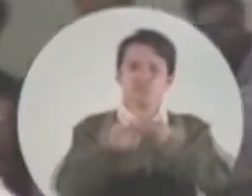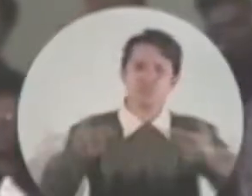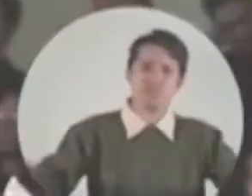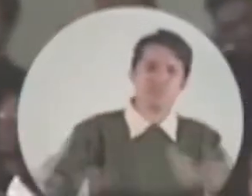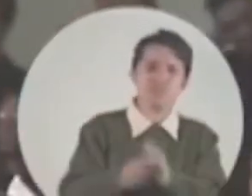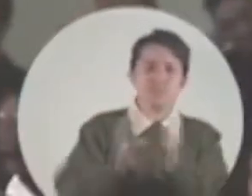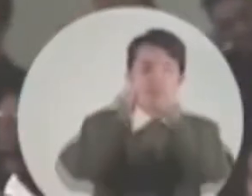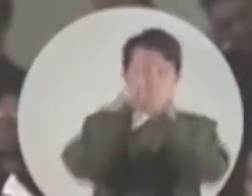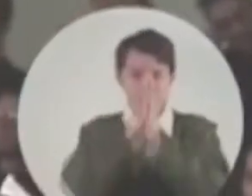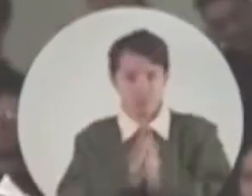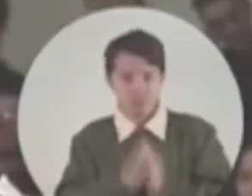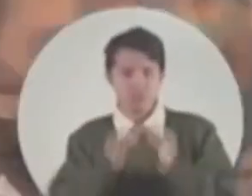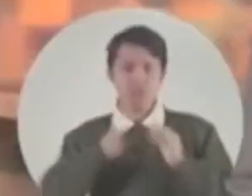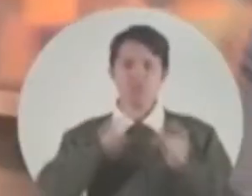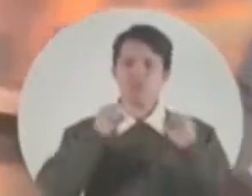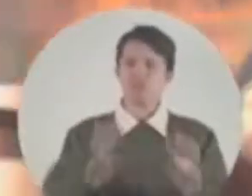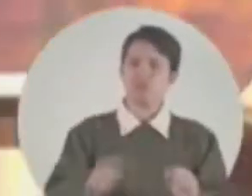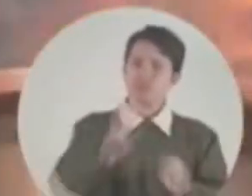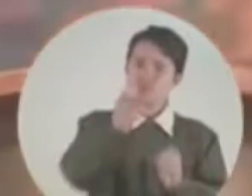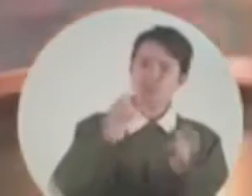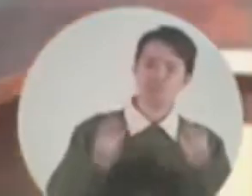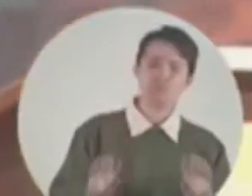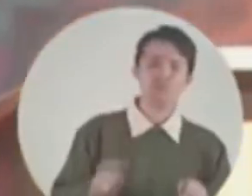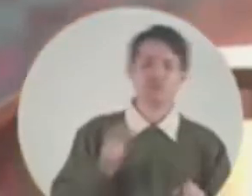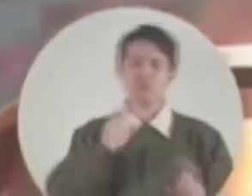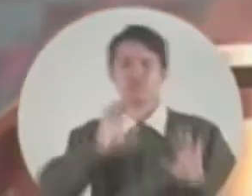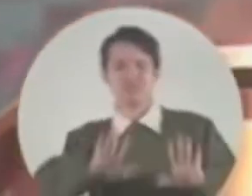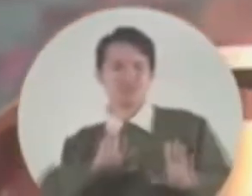todas juntas a adoração por completo.